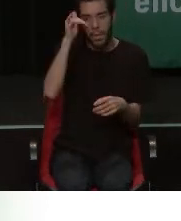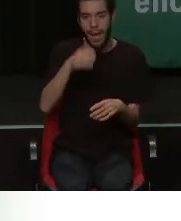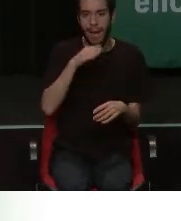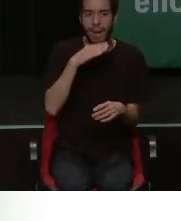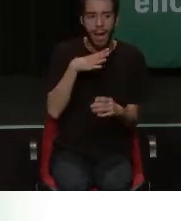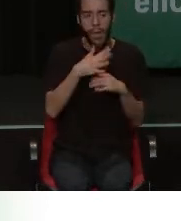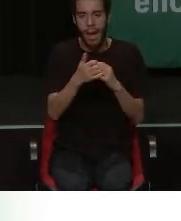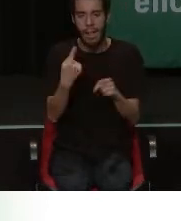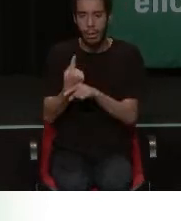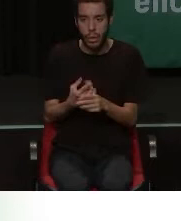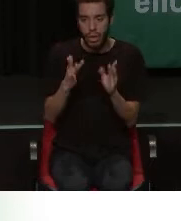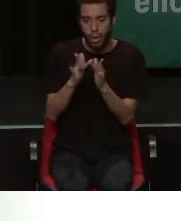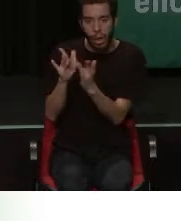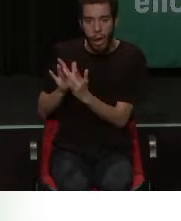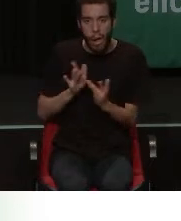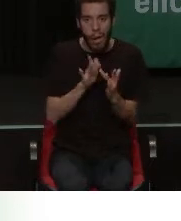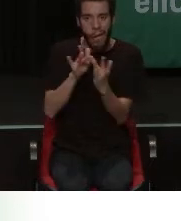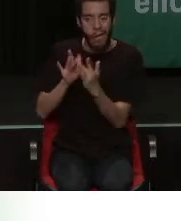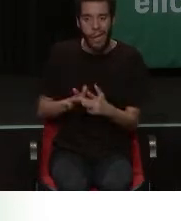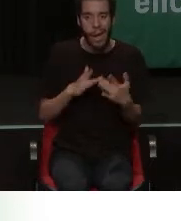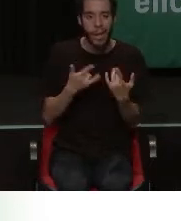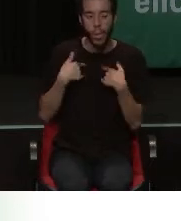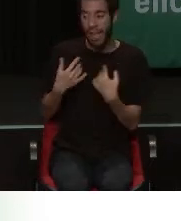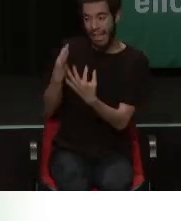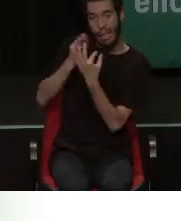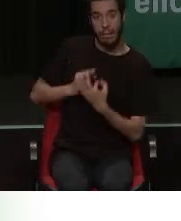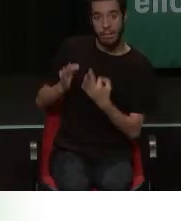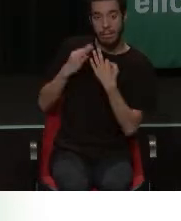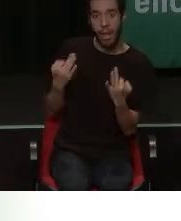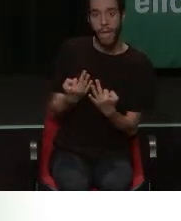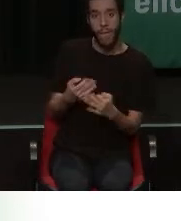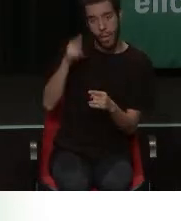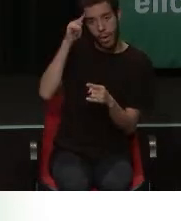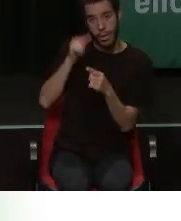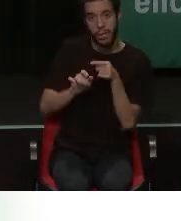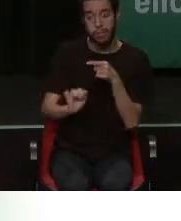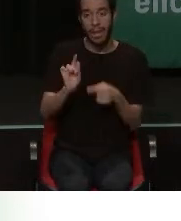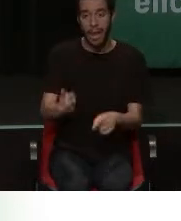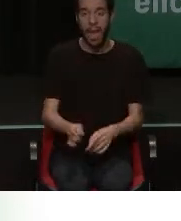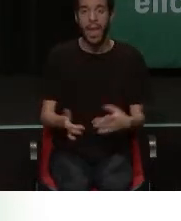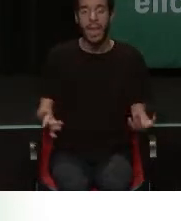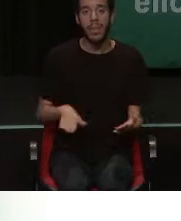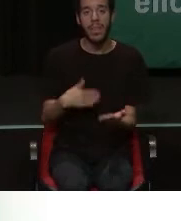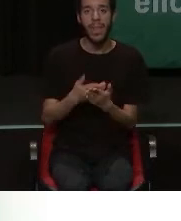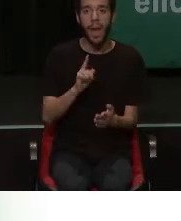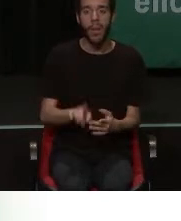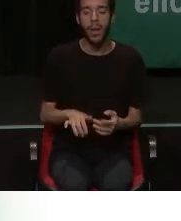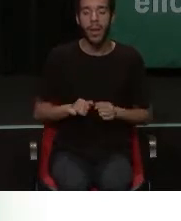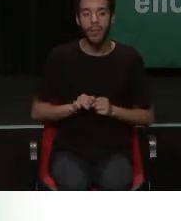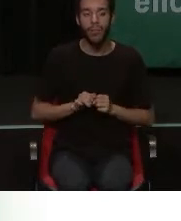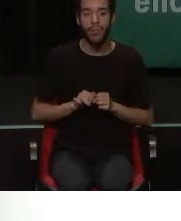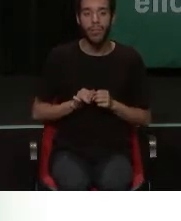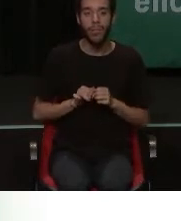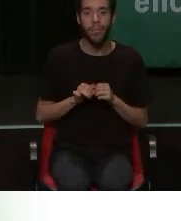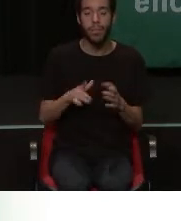têm os seus humanos, como eu costumo dizer, e que tomam conta de nós, foi um dos motivos alvo